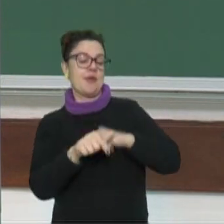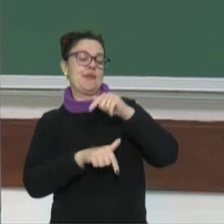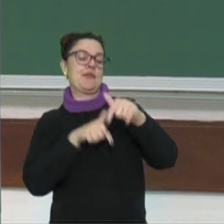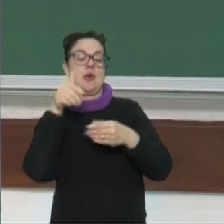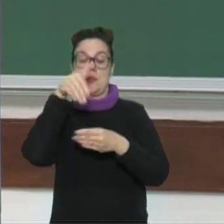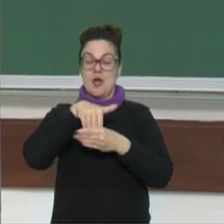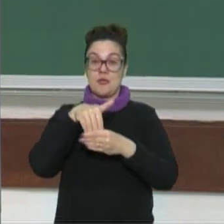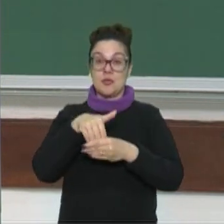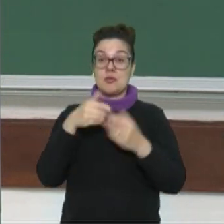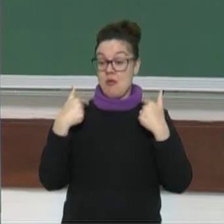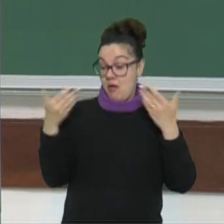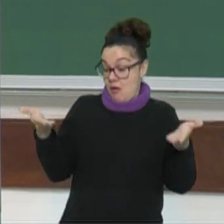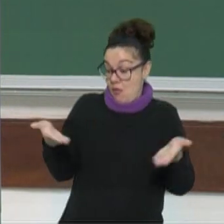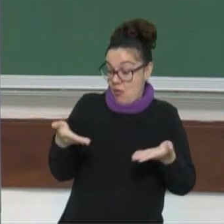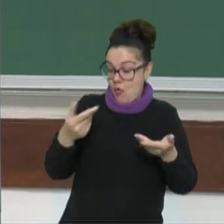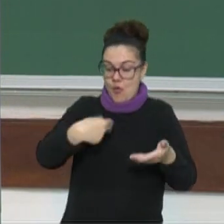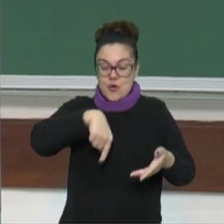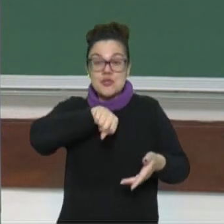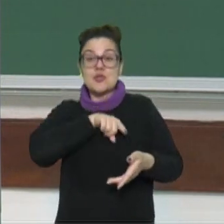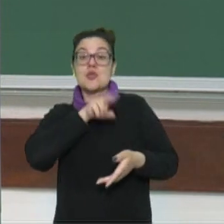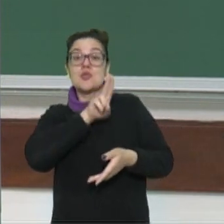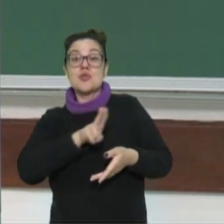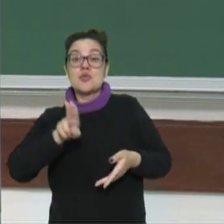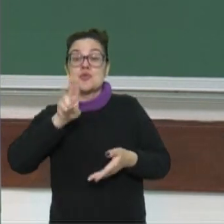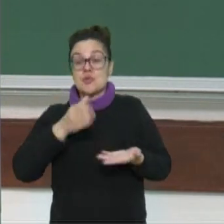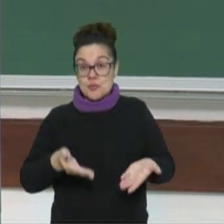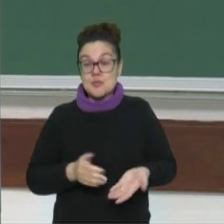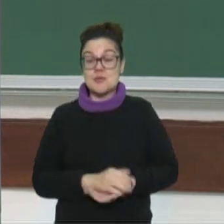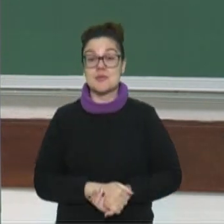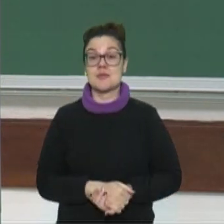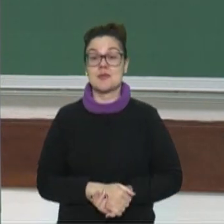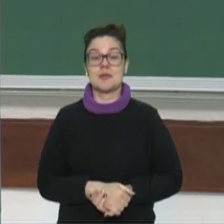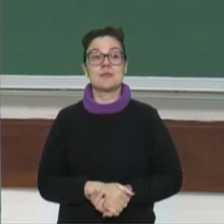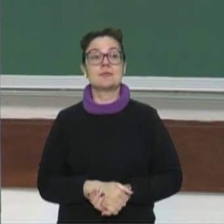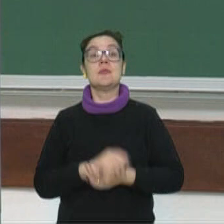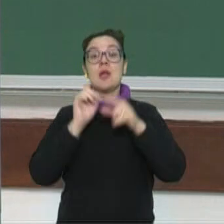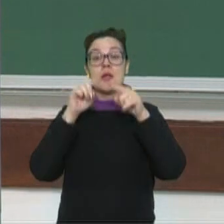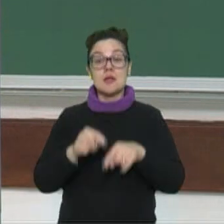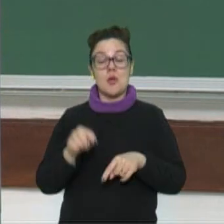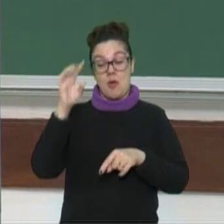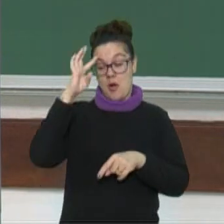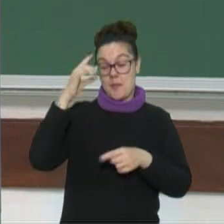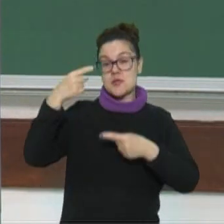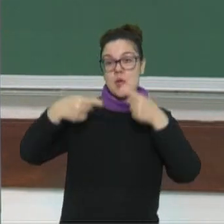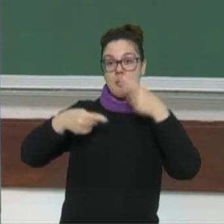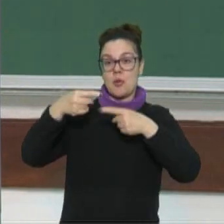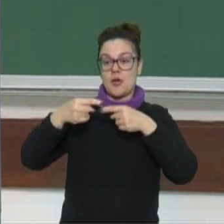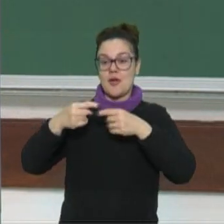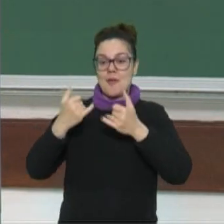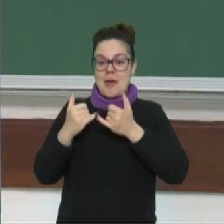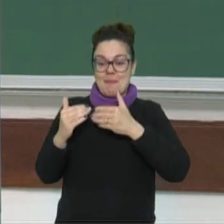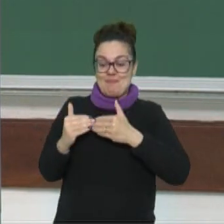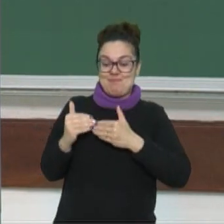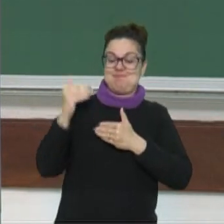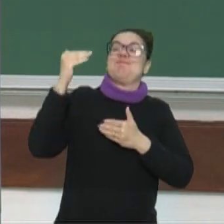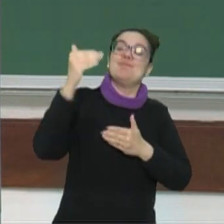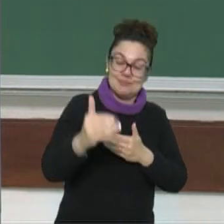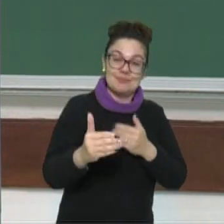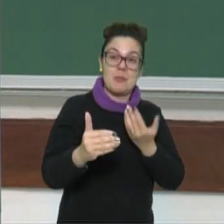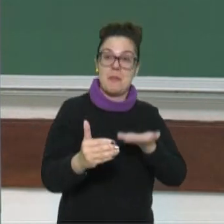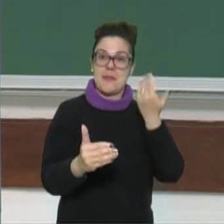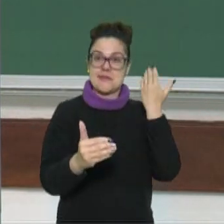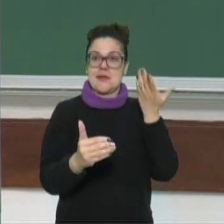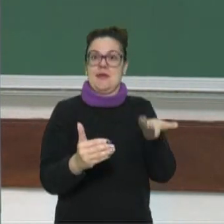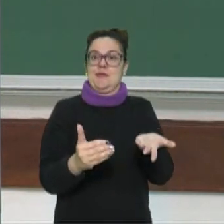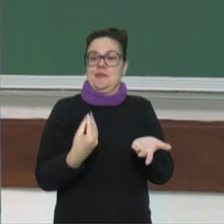que hoje estão sendo aplicadas na nossa sociedade atual. Então veja que era um pensamento político bastante avançado para a época